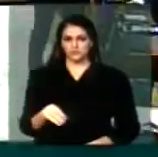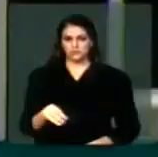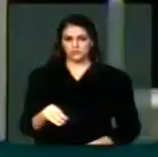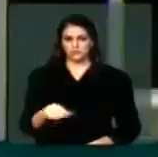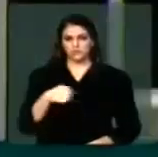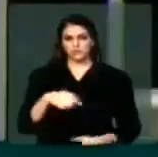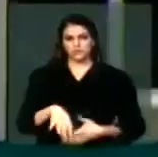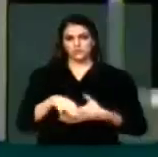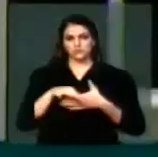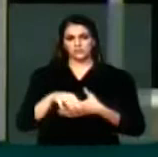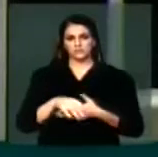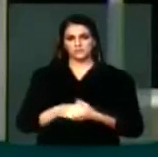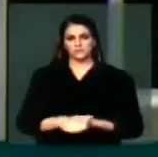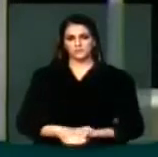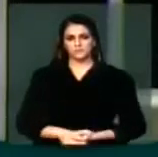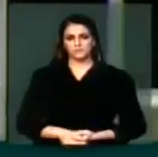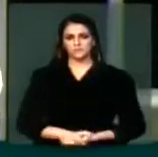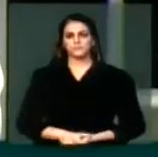Pela liderança.